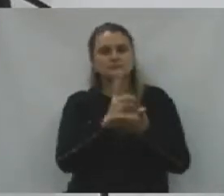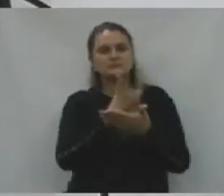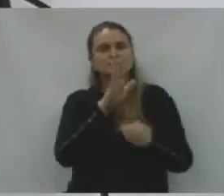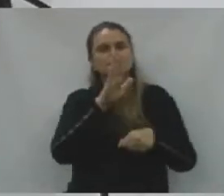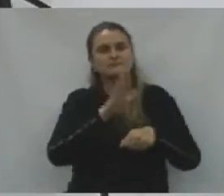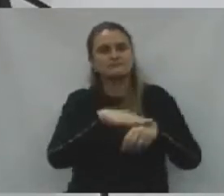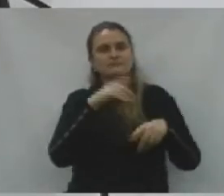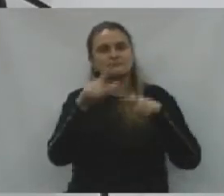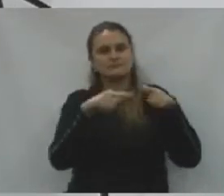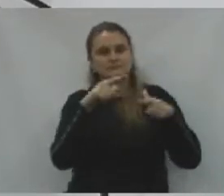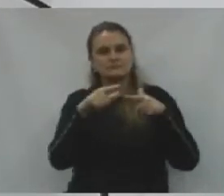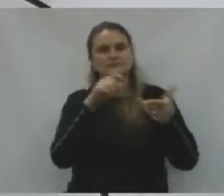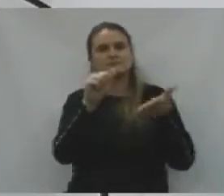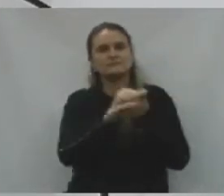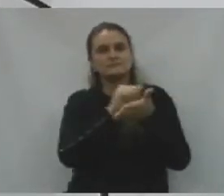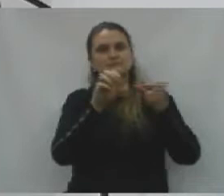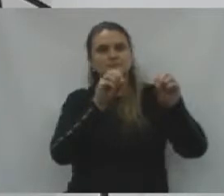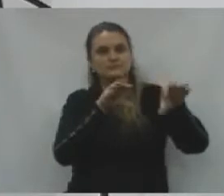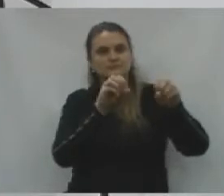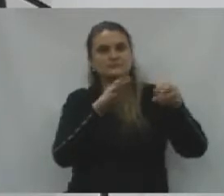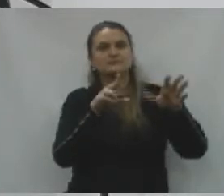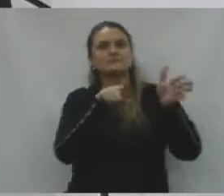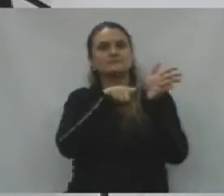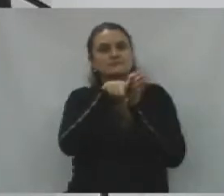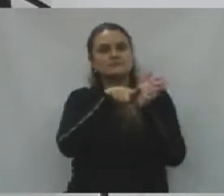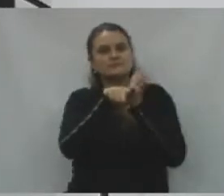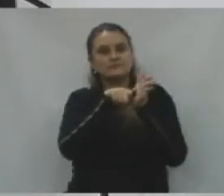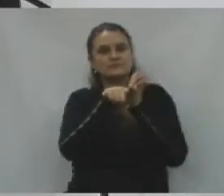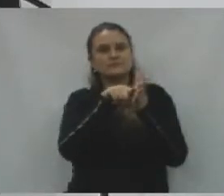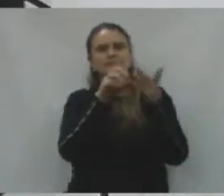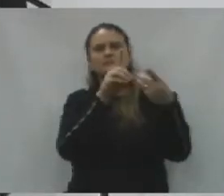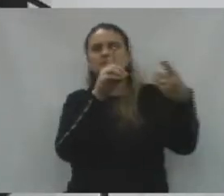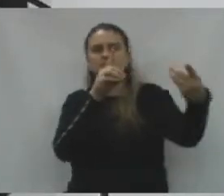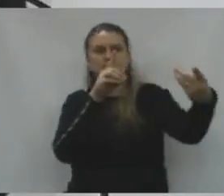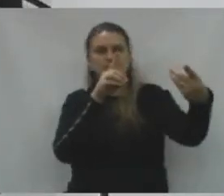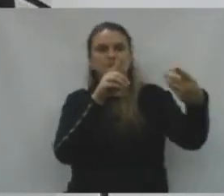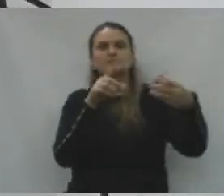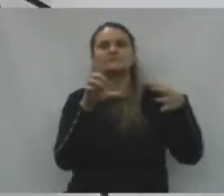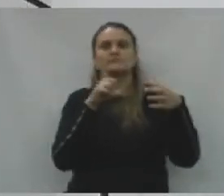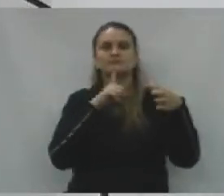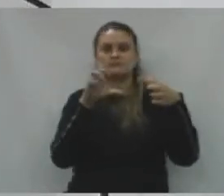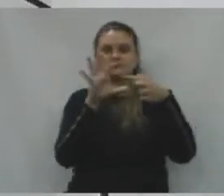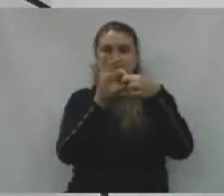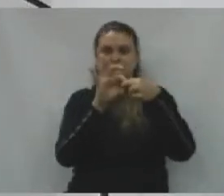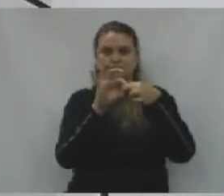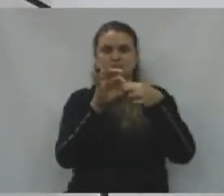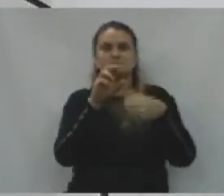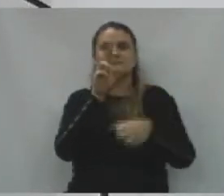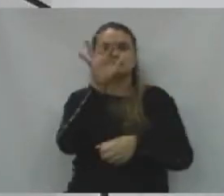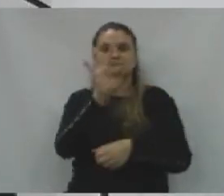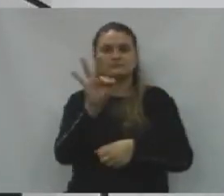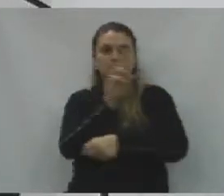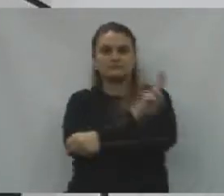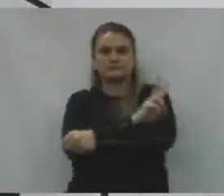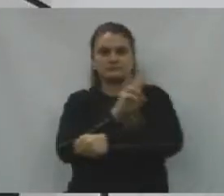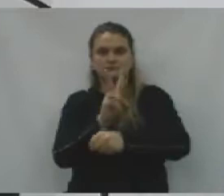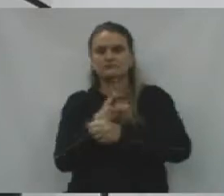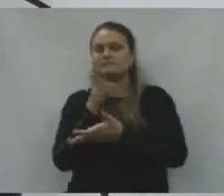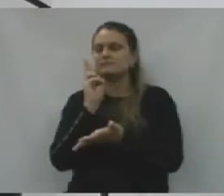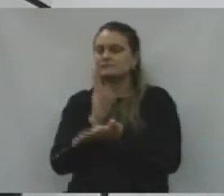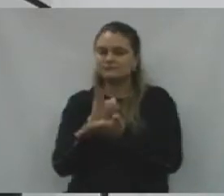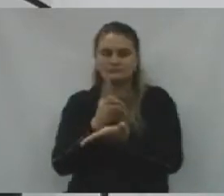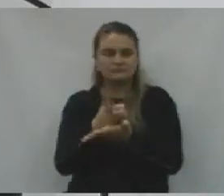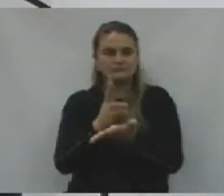vez mais o exercício da atividade de ensino, pesquisa e extensão, estabelecendo essa relação. A Uniuv tem uma